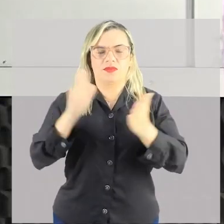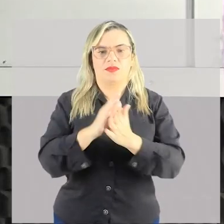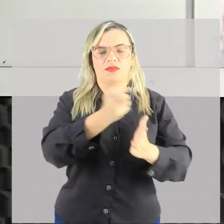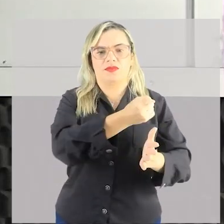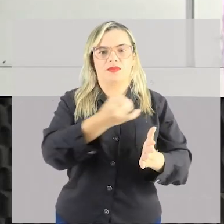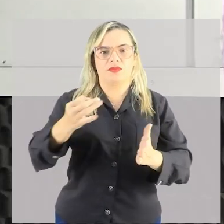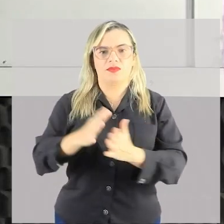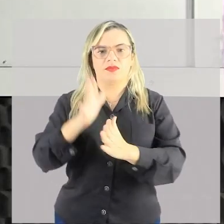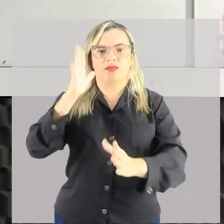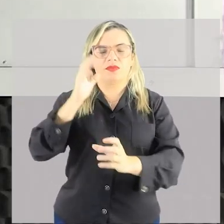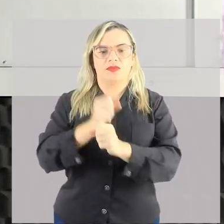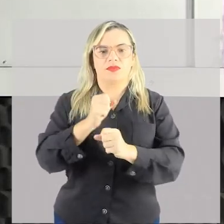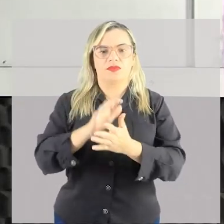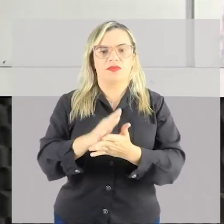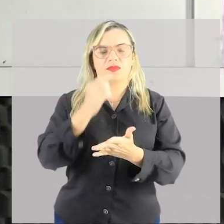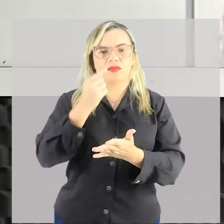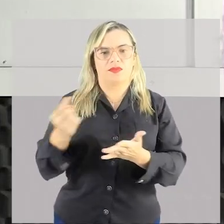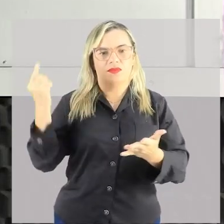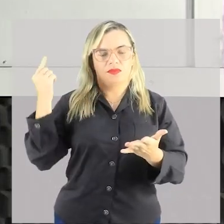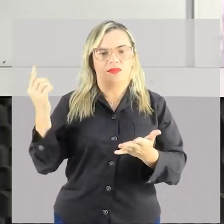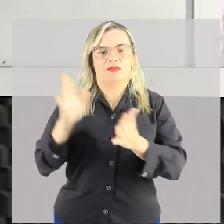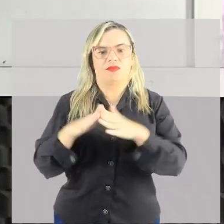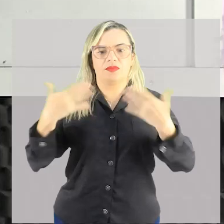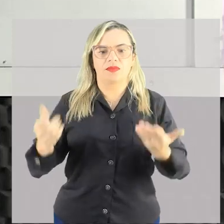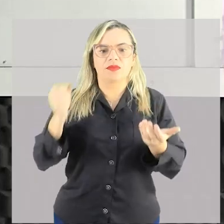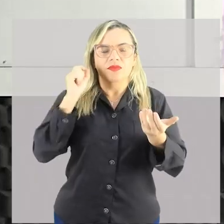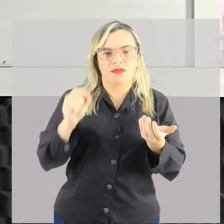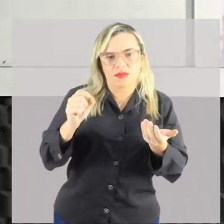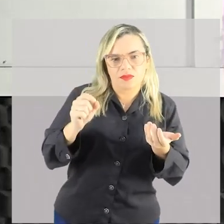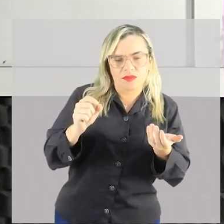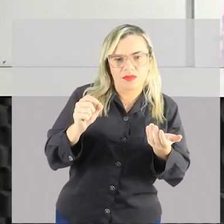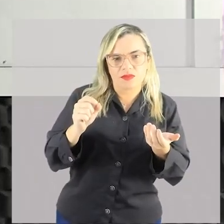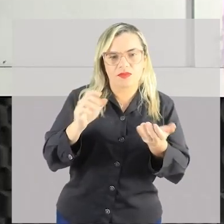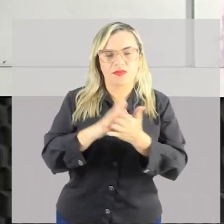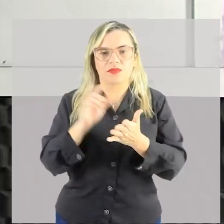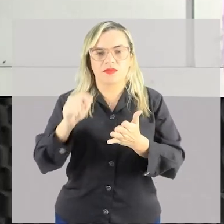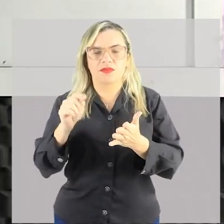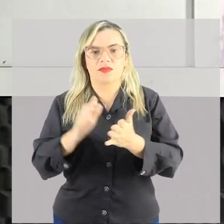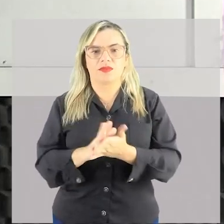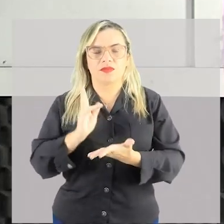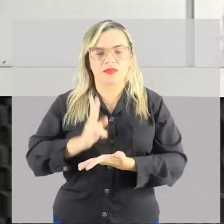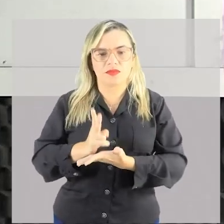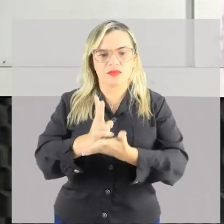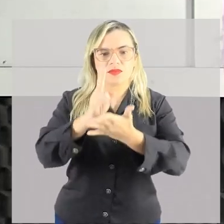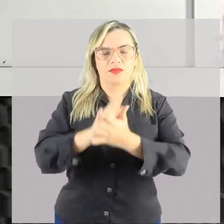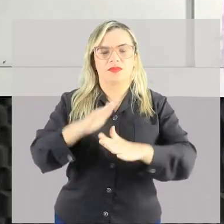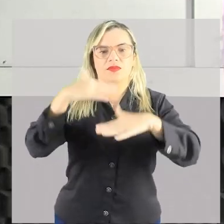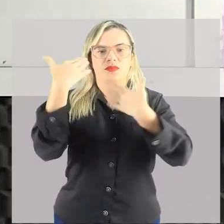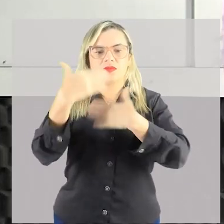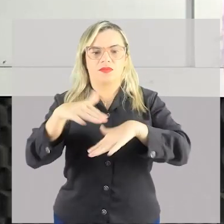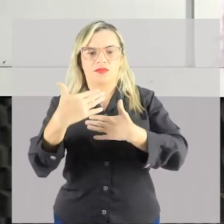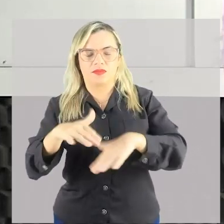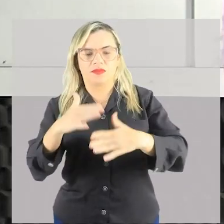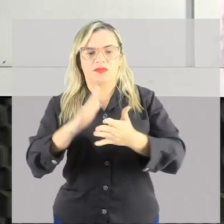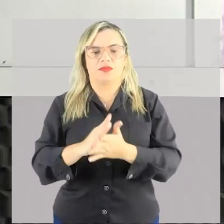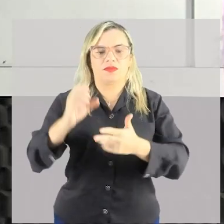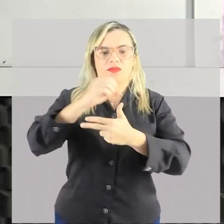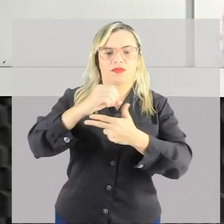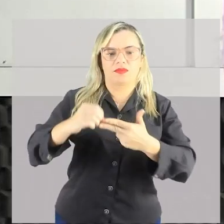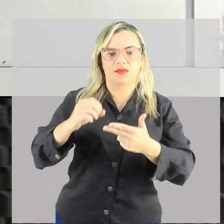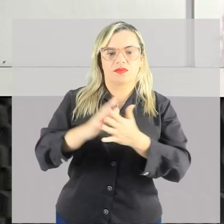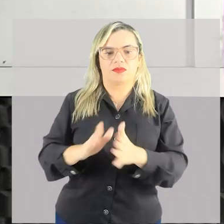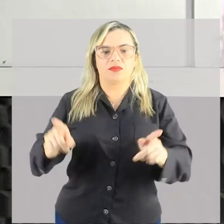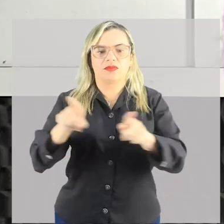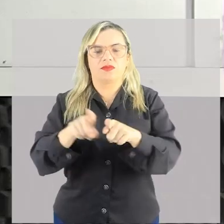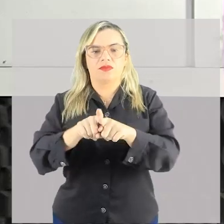probabilidade né probabilidade é um assunto aí bastante recorrente nas provas tanto do ENEM como da